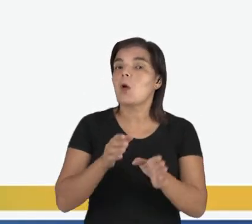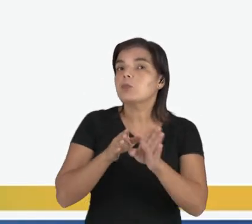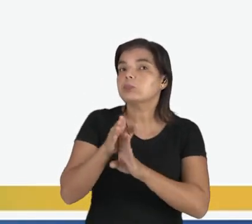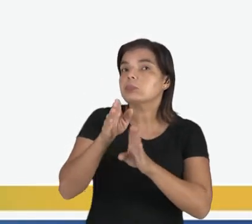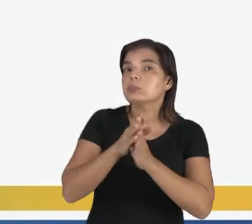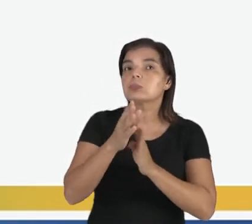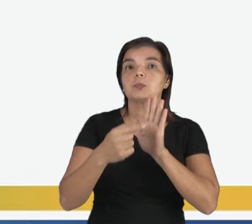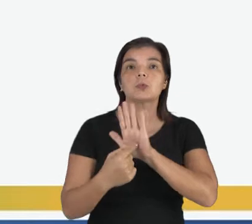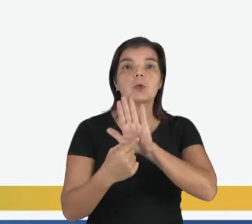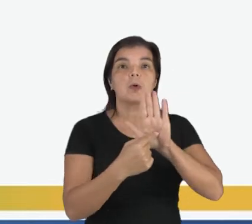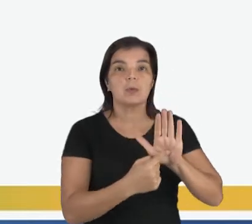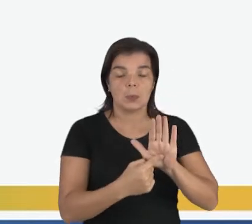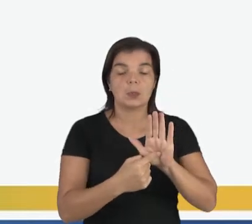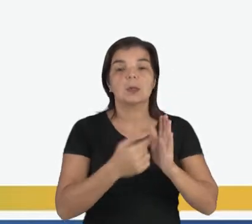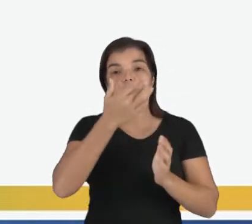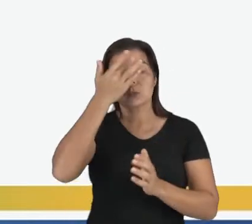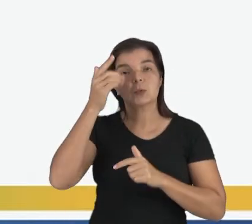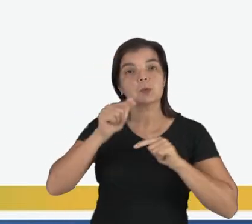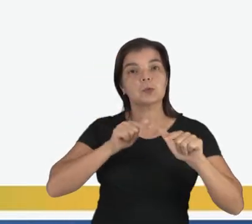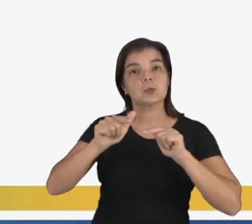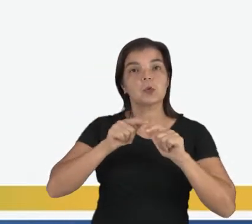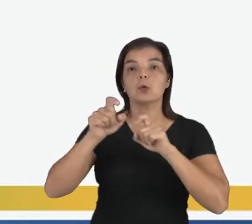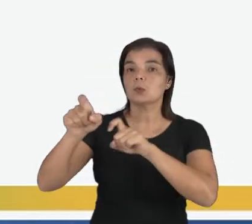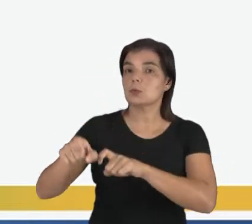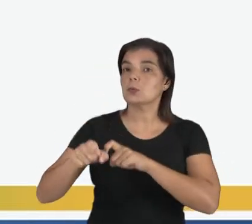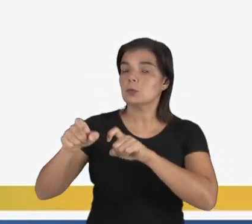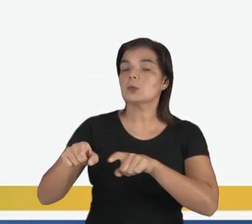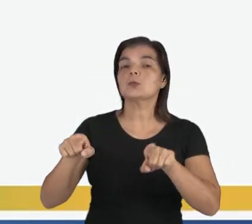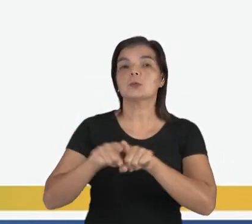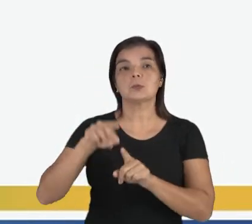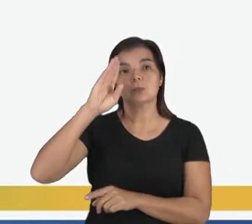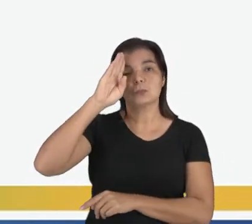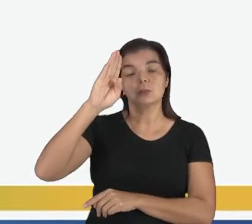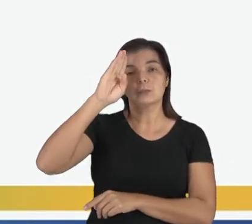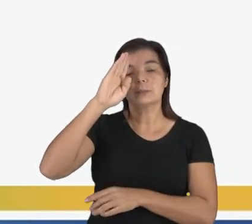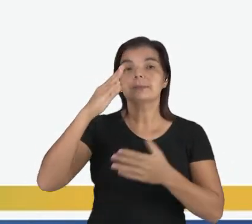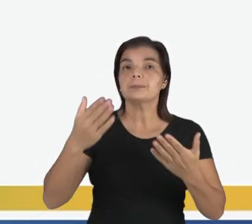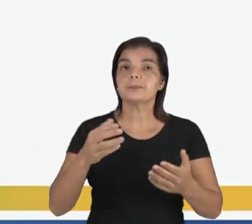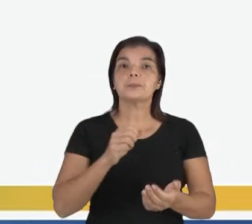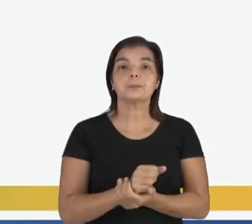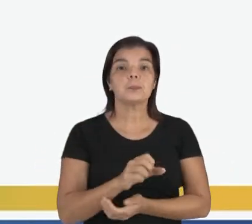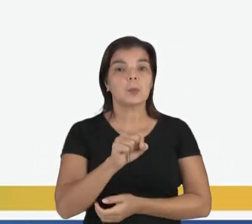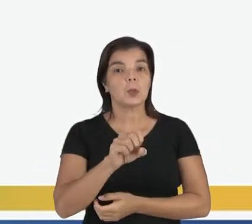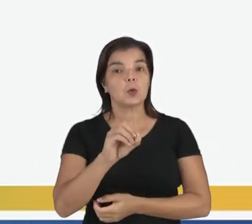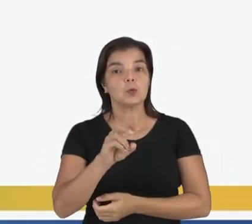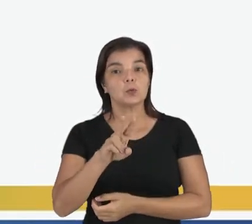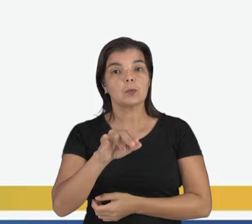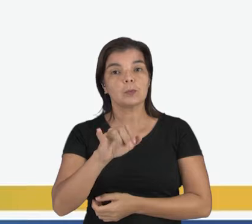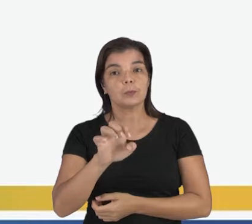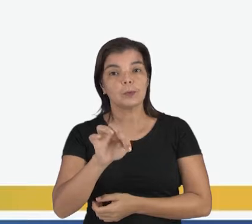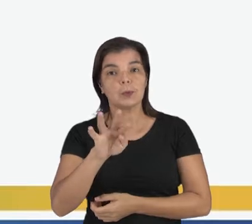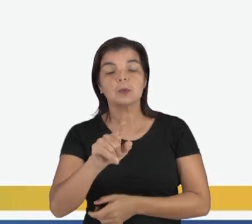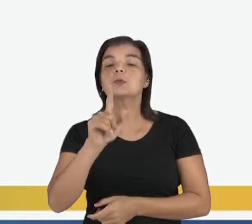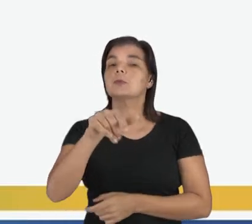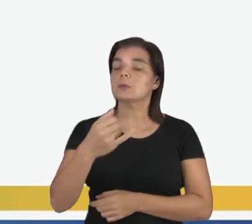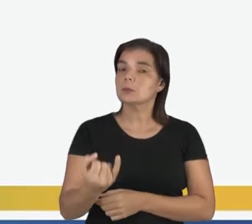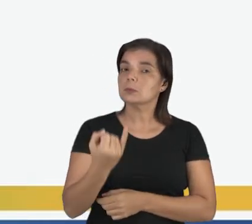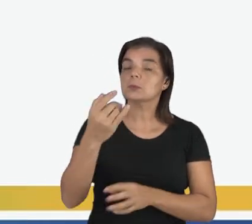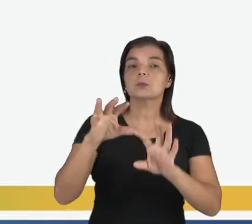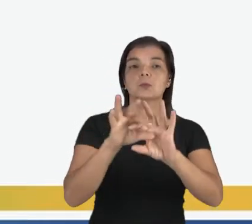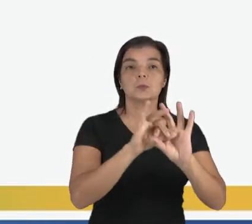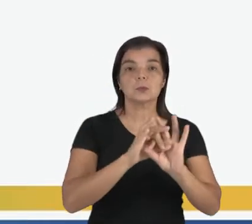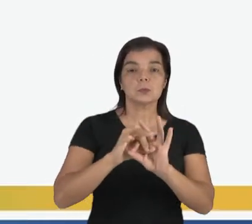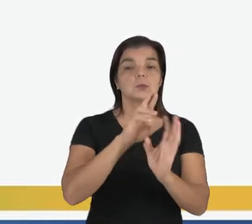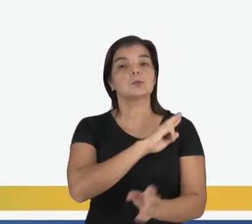de representantes dos operários, né, camponeses e dos soldados também. Então, os sovietes, eles vão ser muito importantes. Tanto que a gente tem a União